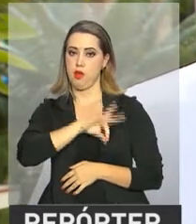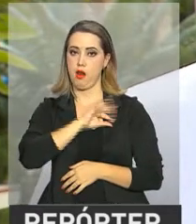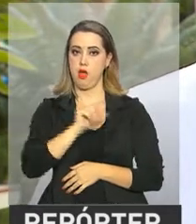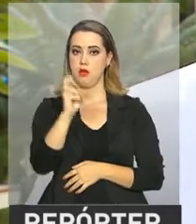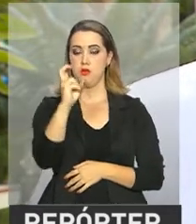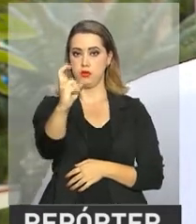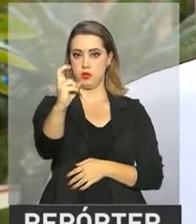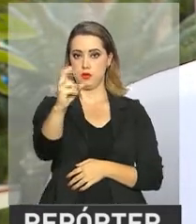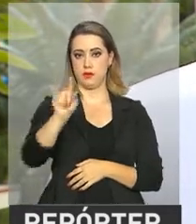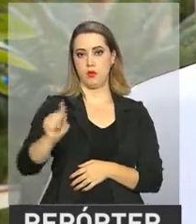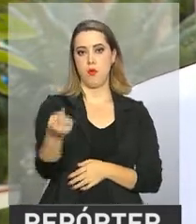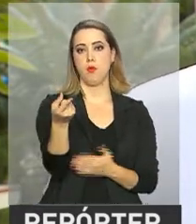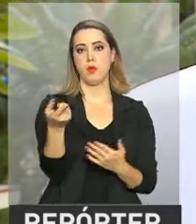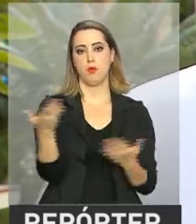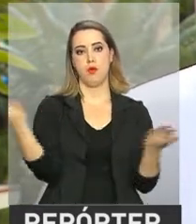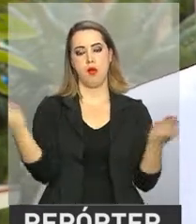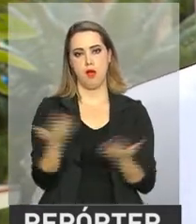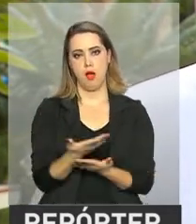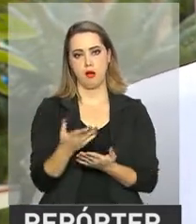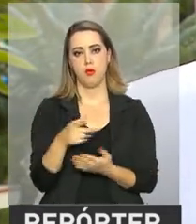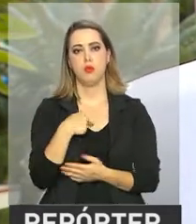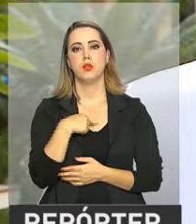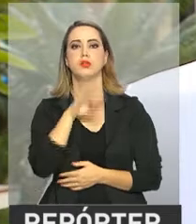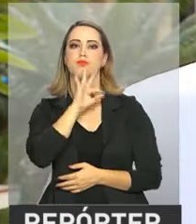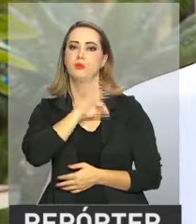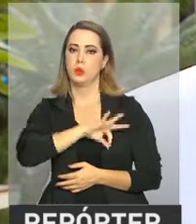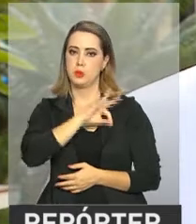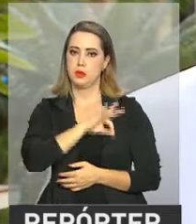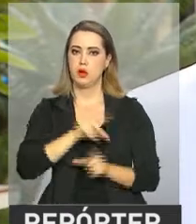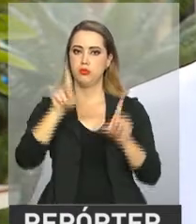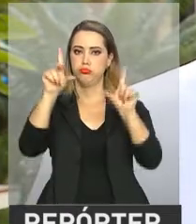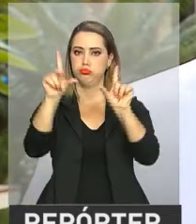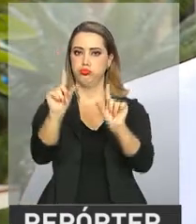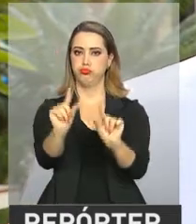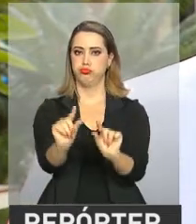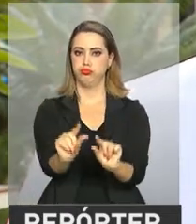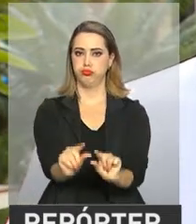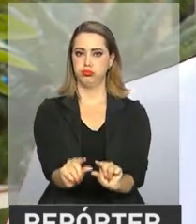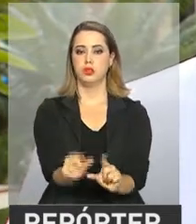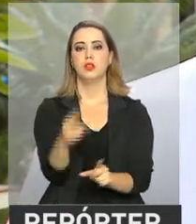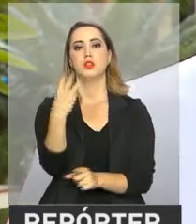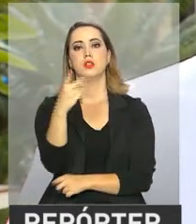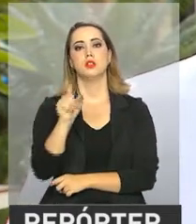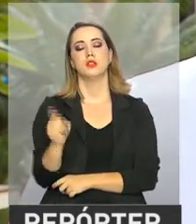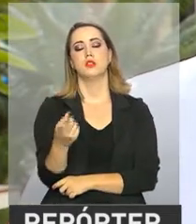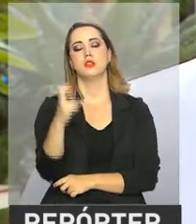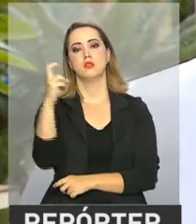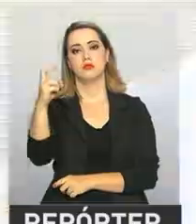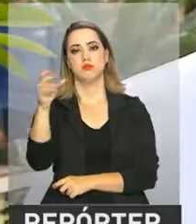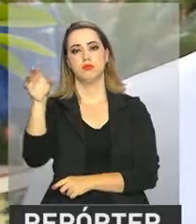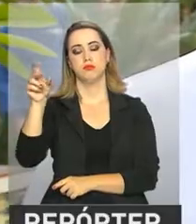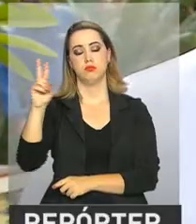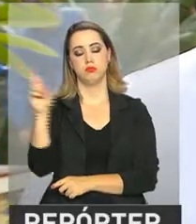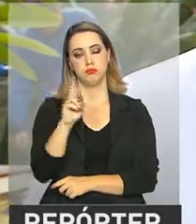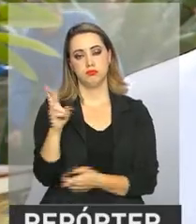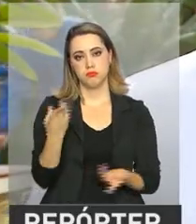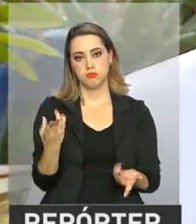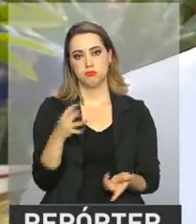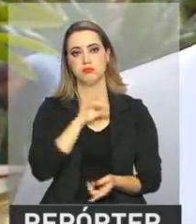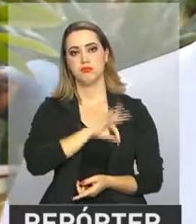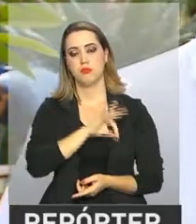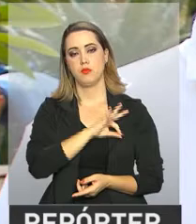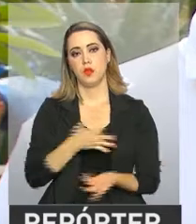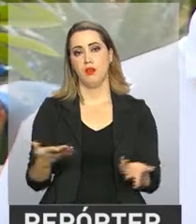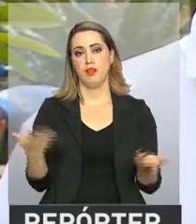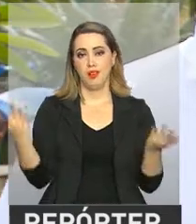na empresa atual está recebendo 3.500 então foi uma queda considerável né o mercado estava em crise